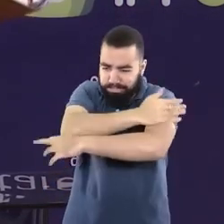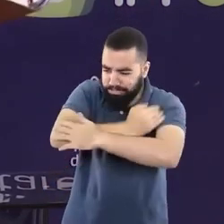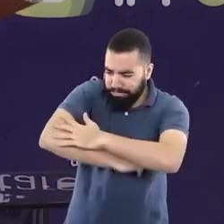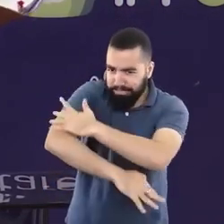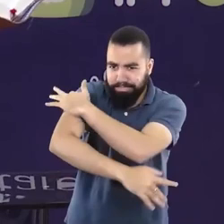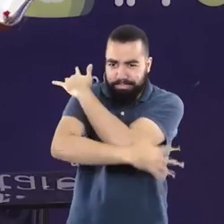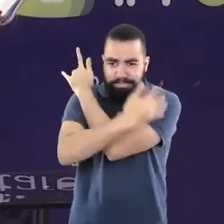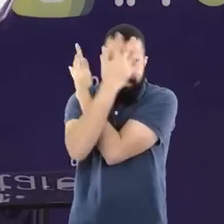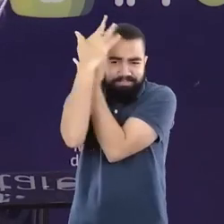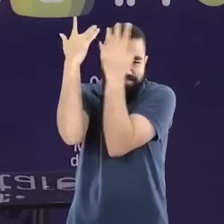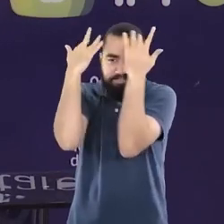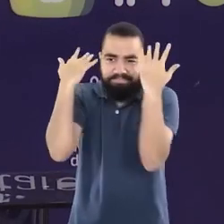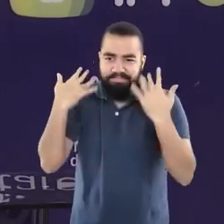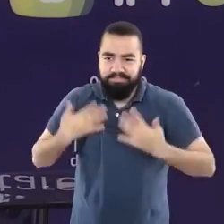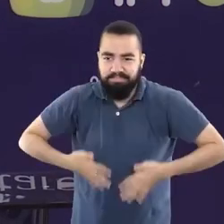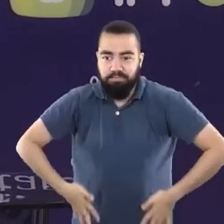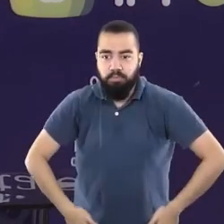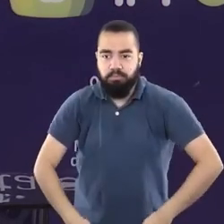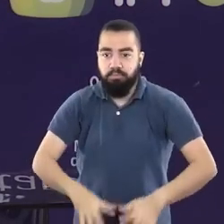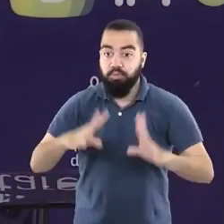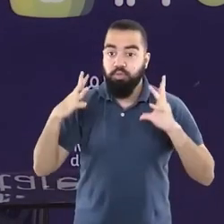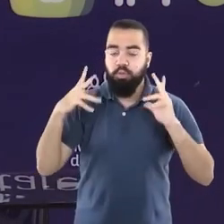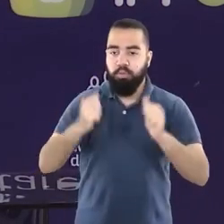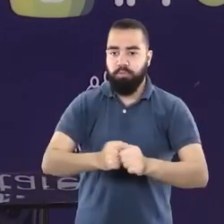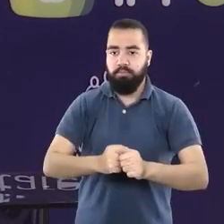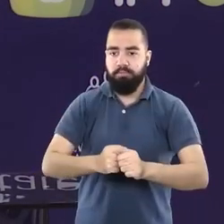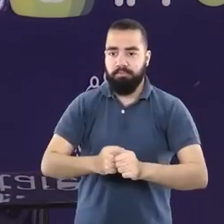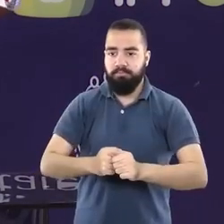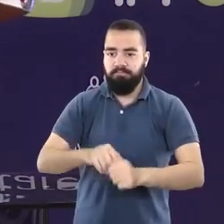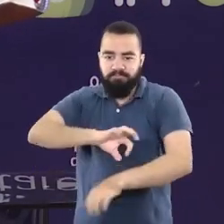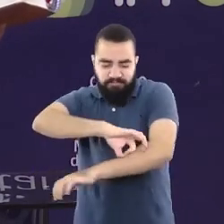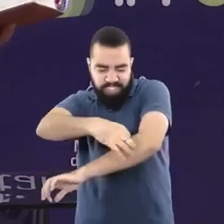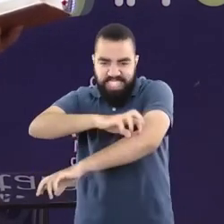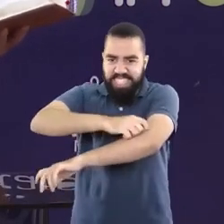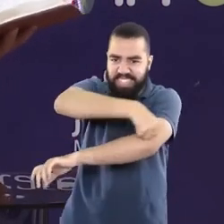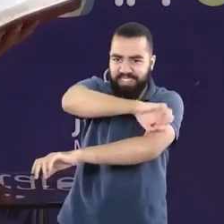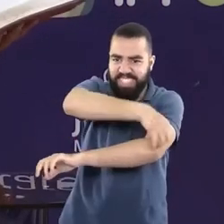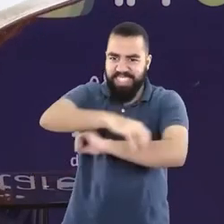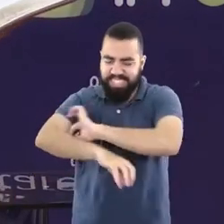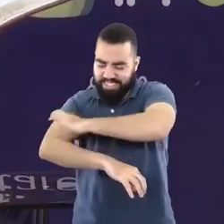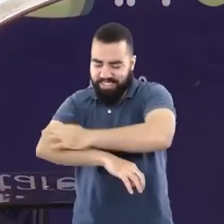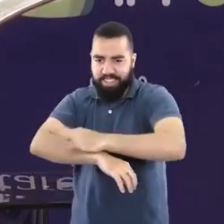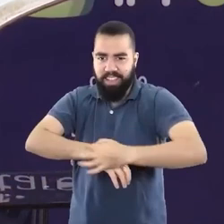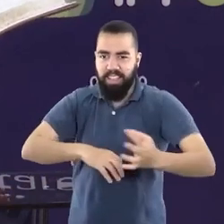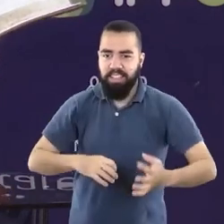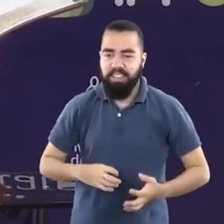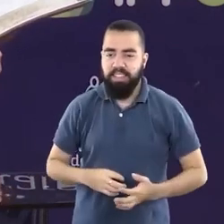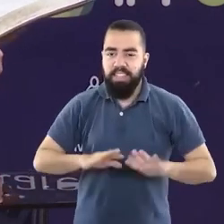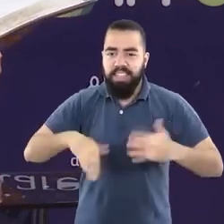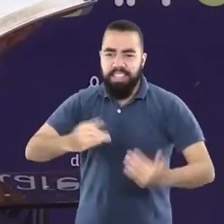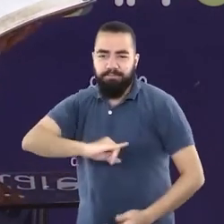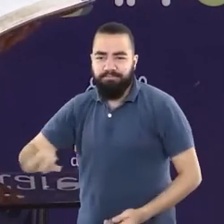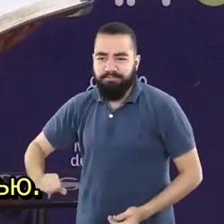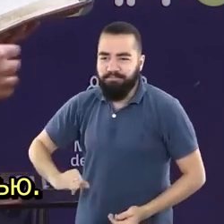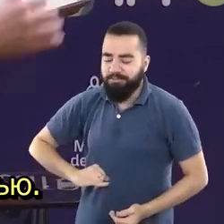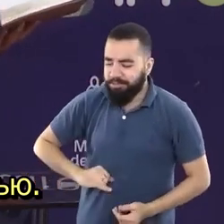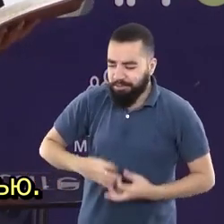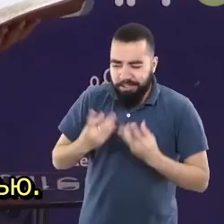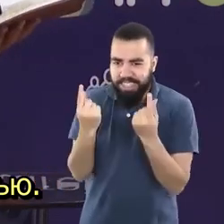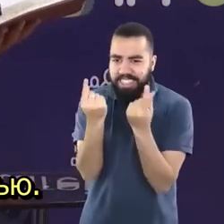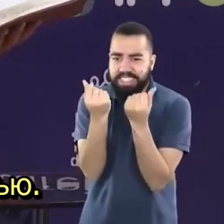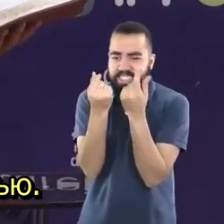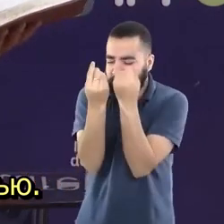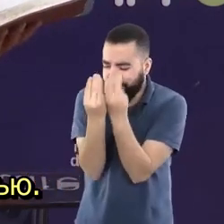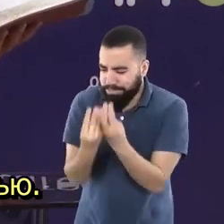da cabeça à planta dos pés. E esse homem, já falido, enlutado, agora